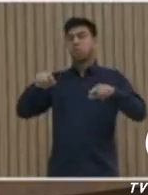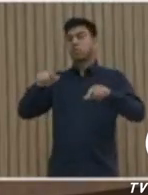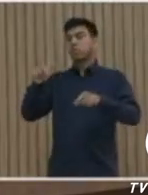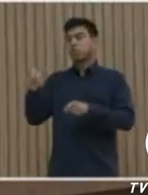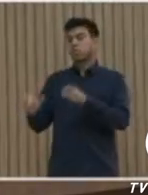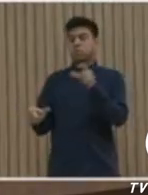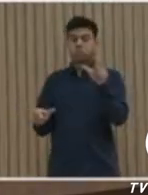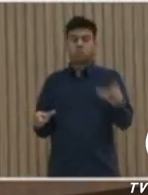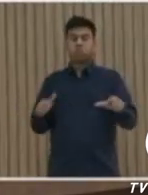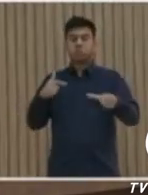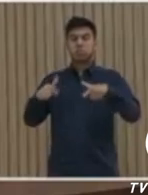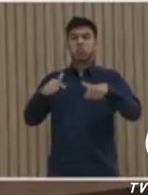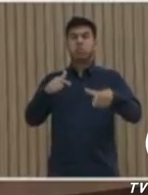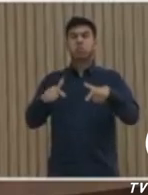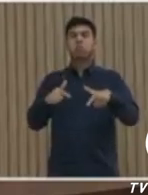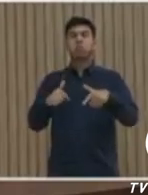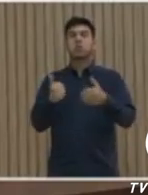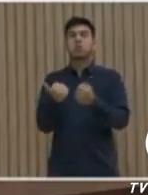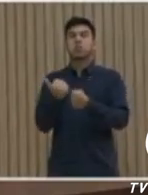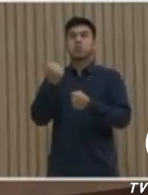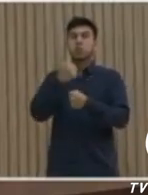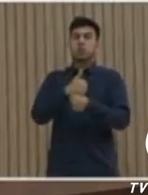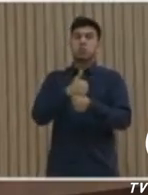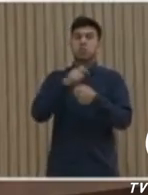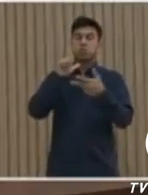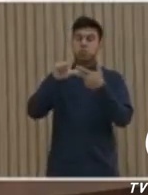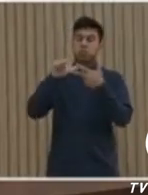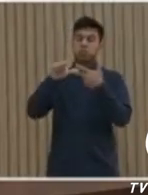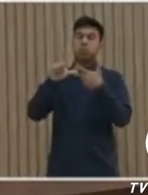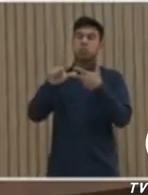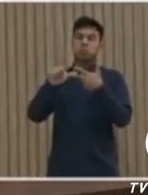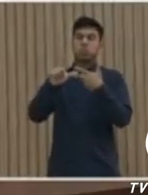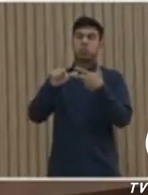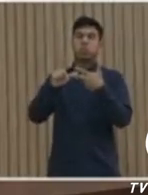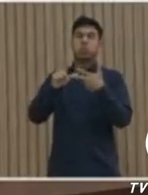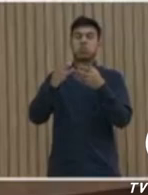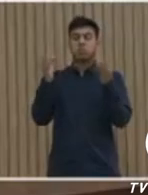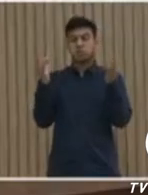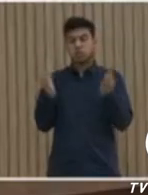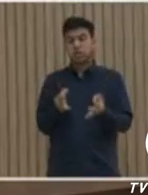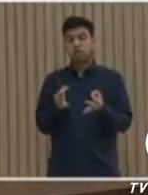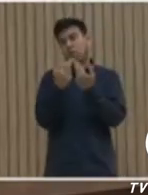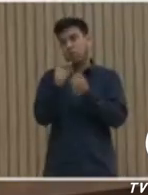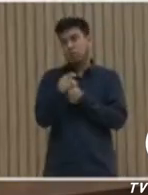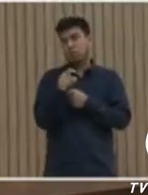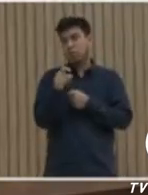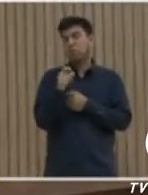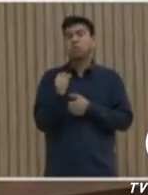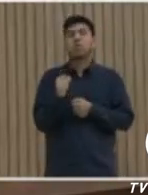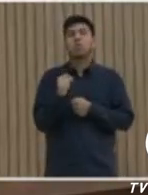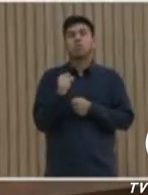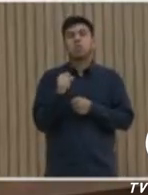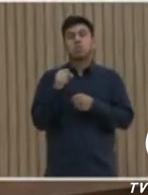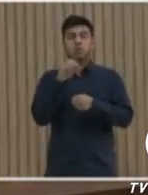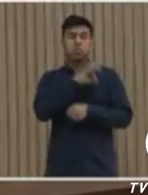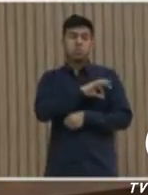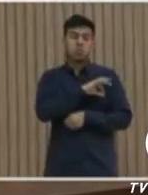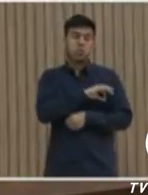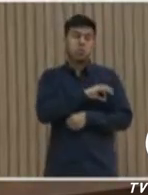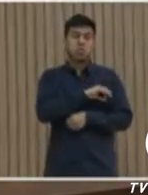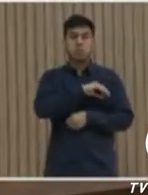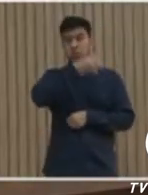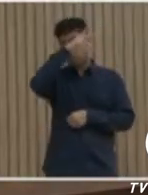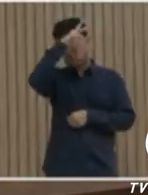inerentes ao cargo como chefe do Poder Legislativo por isso faz juz a essa diferenciação então o subsídio mensal do